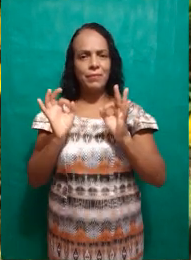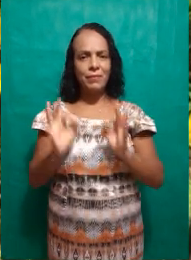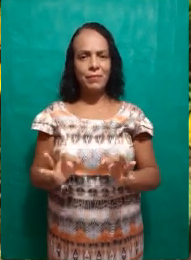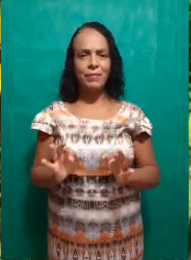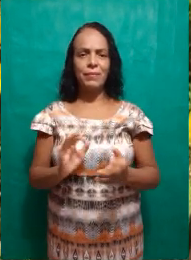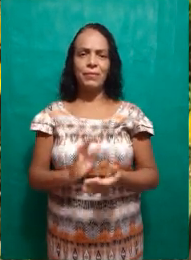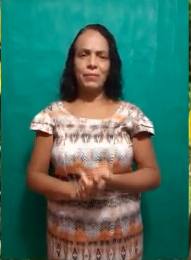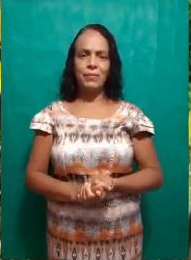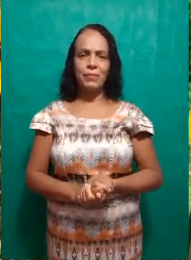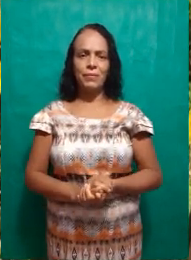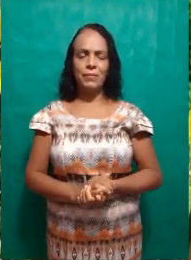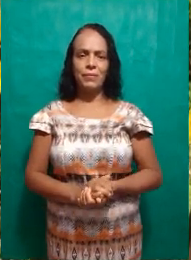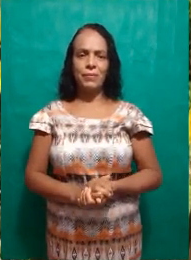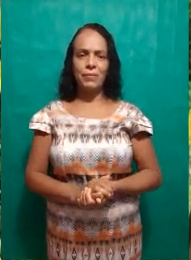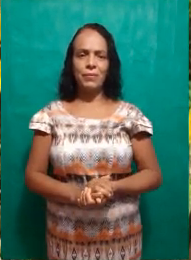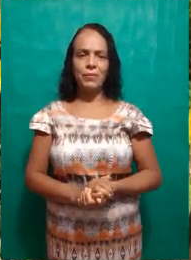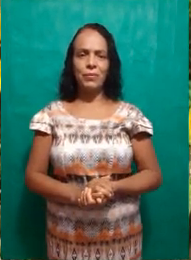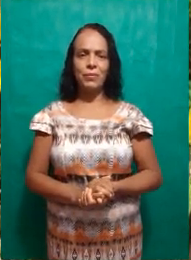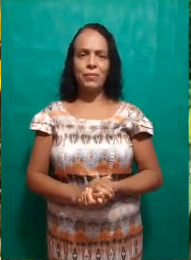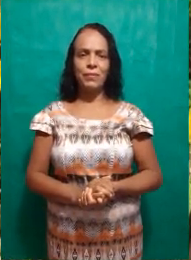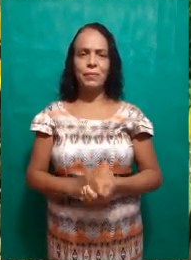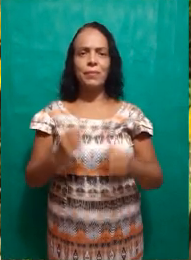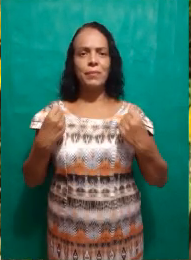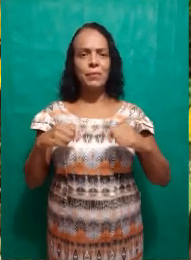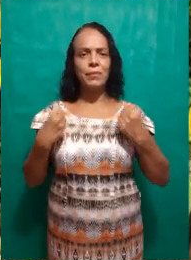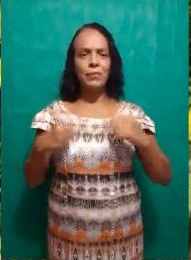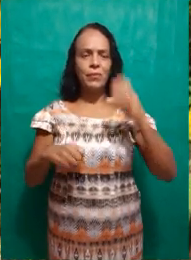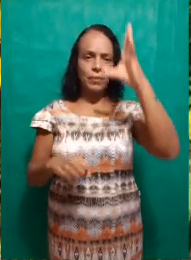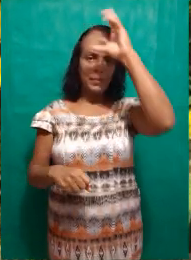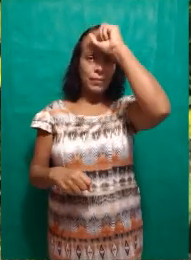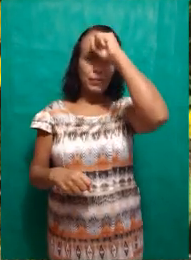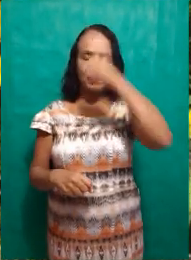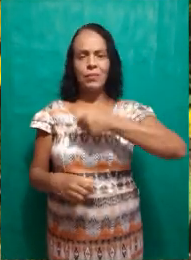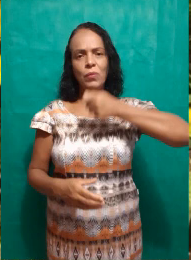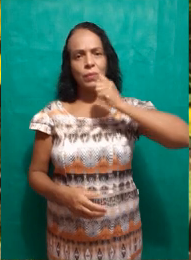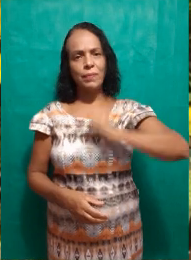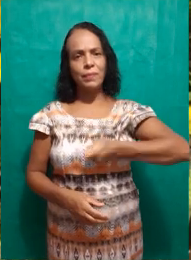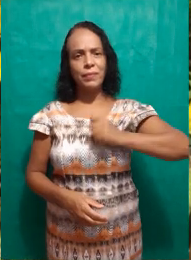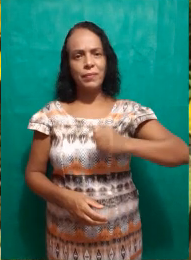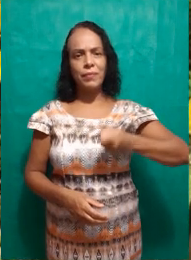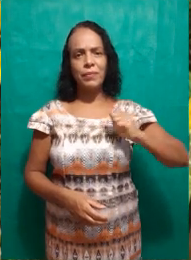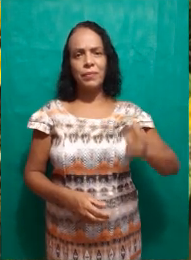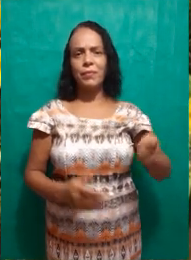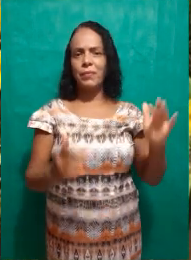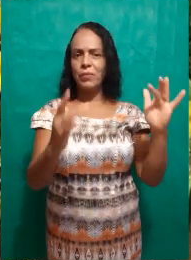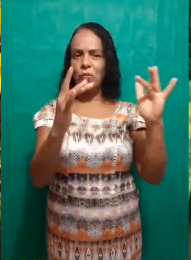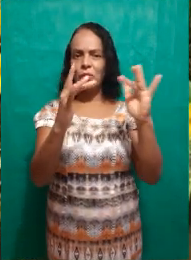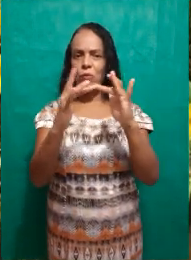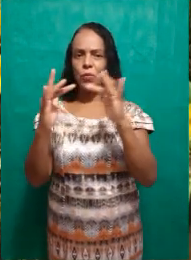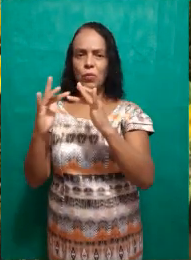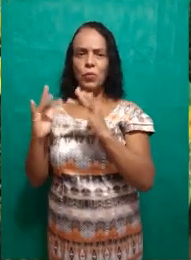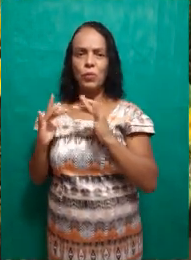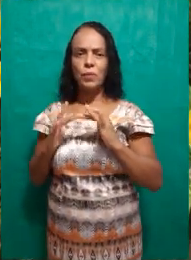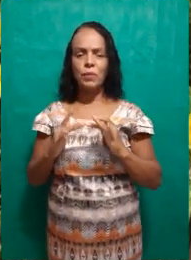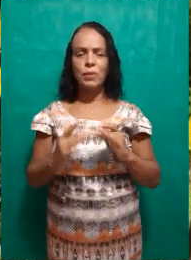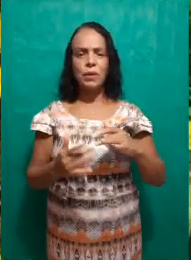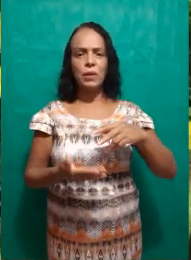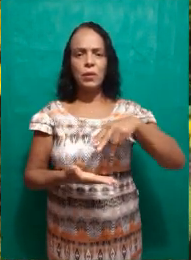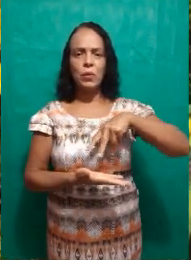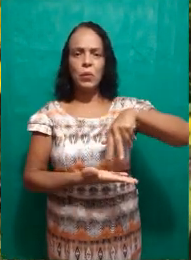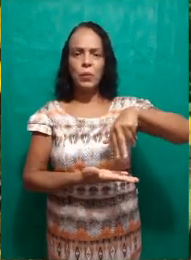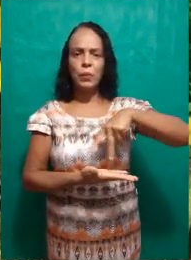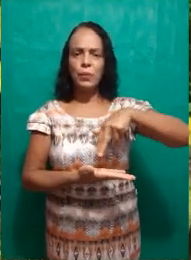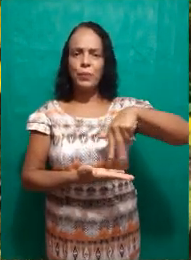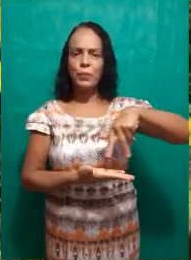saber que ele também é sincronizado dentro dos passos da